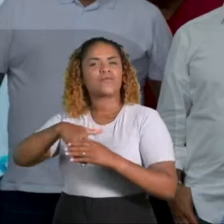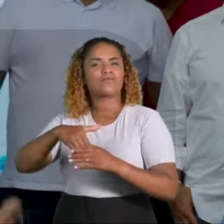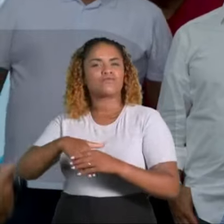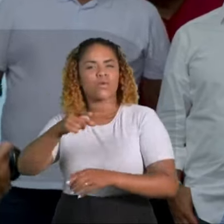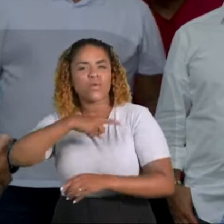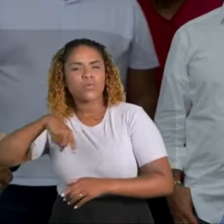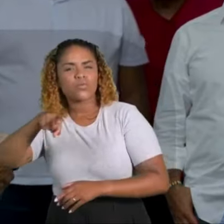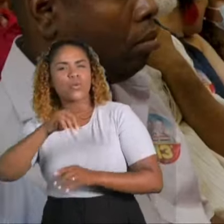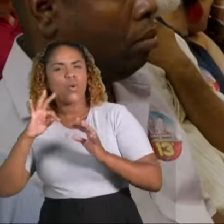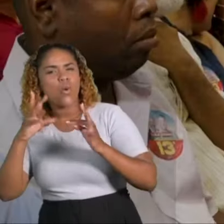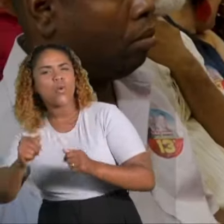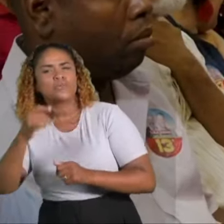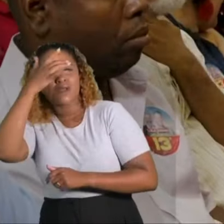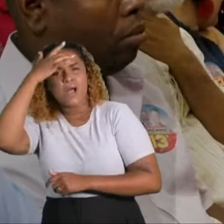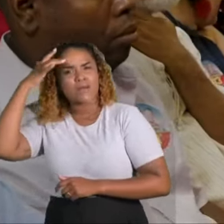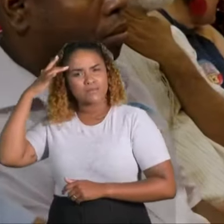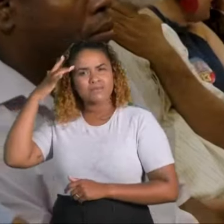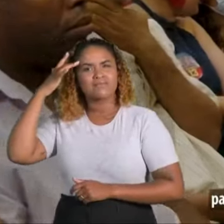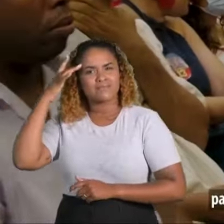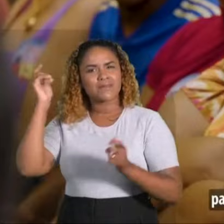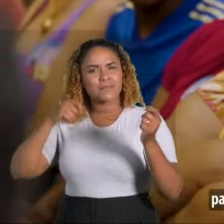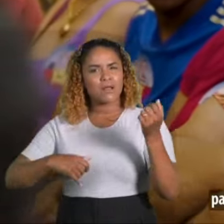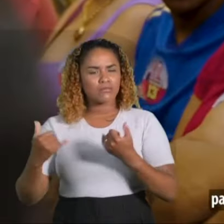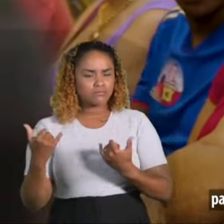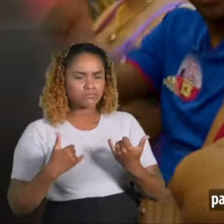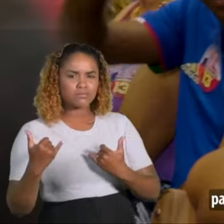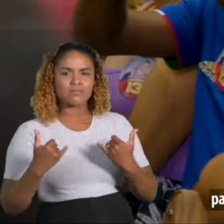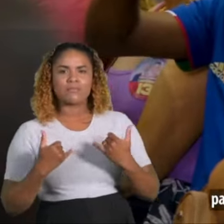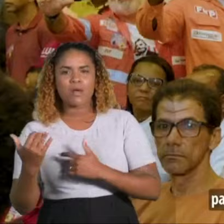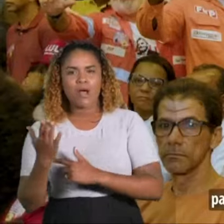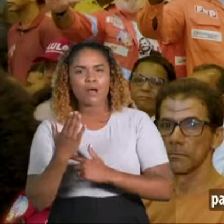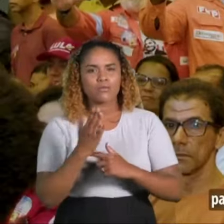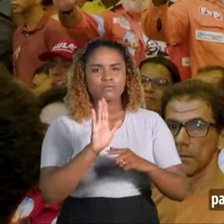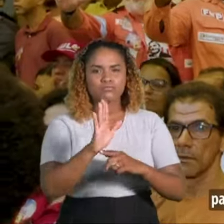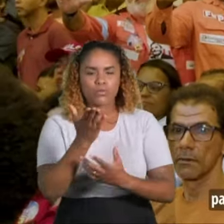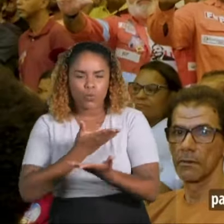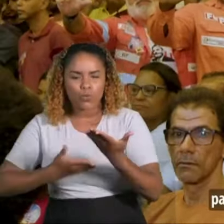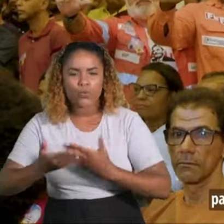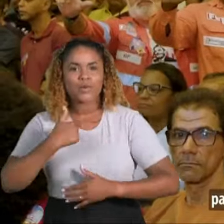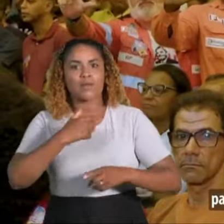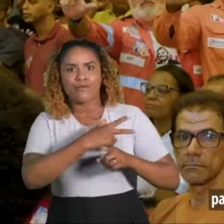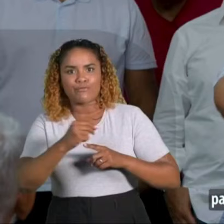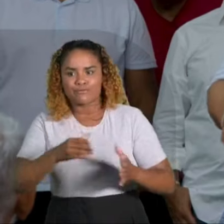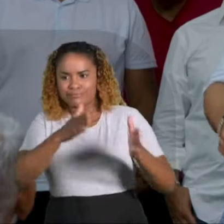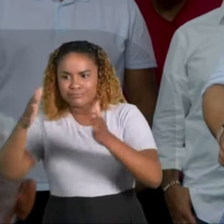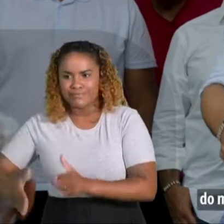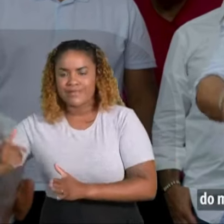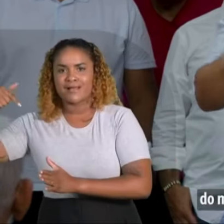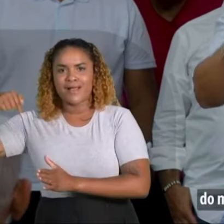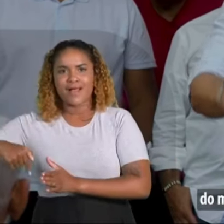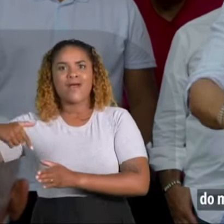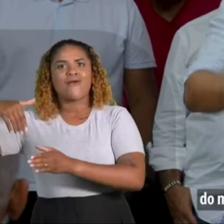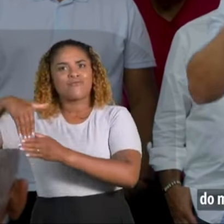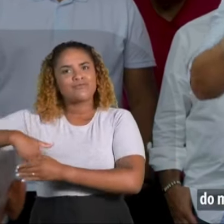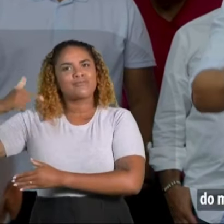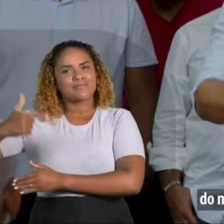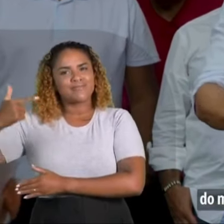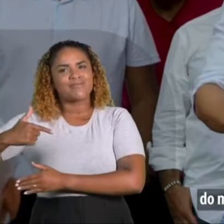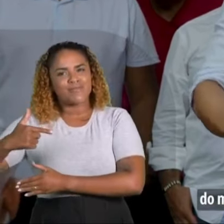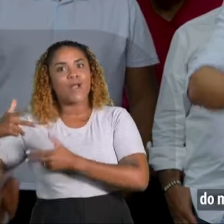Eu quero pedir o voto de todos vocês para que nós possamos vencer no segundo turno do